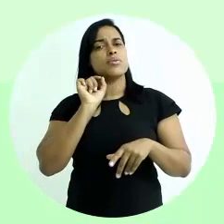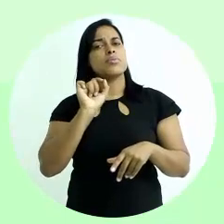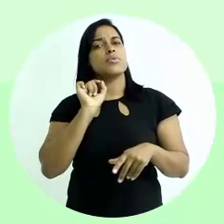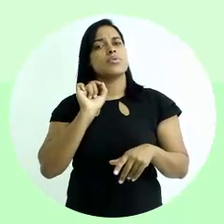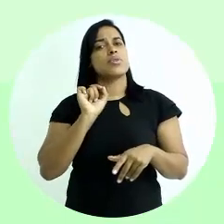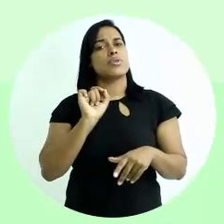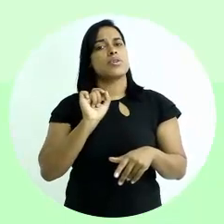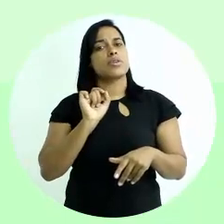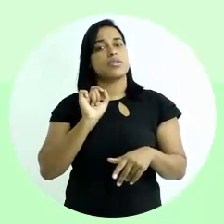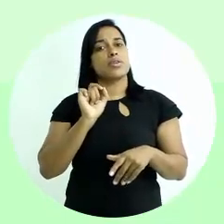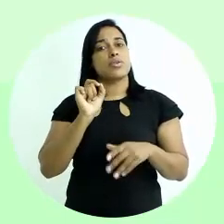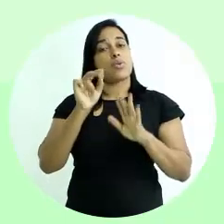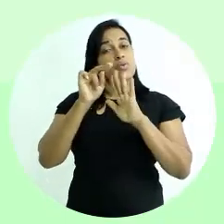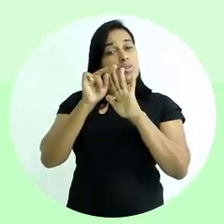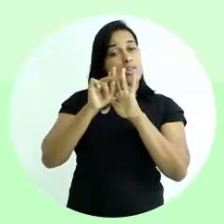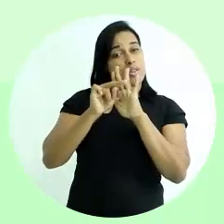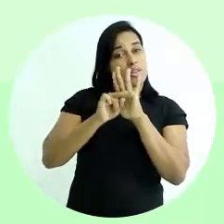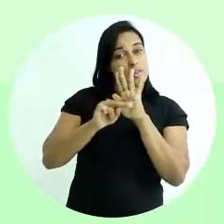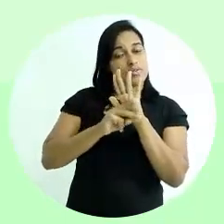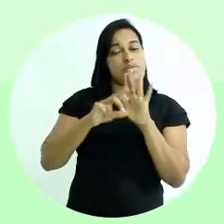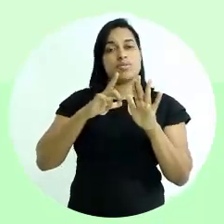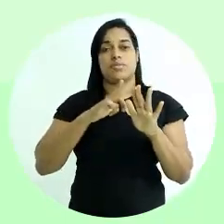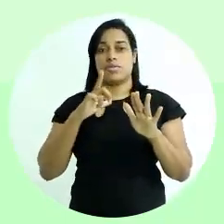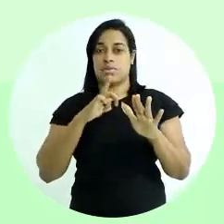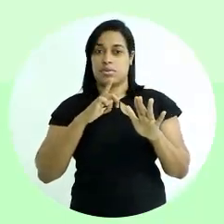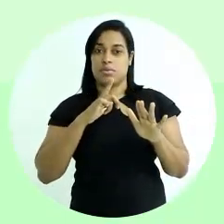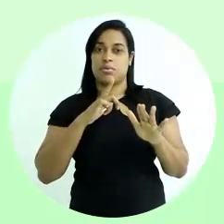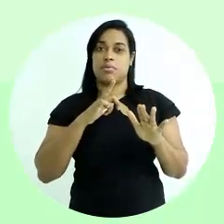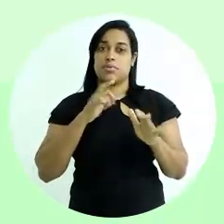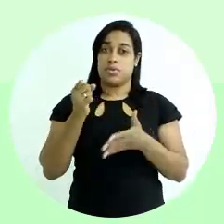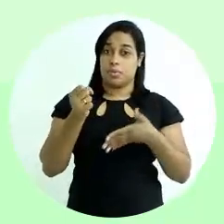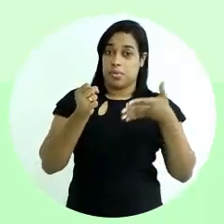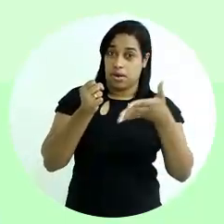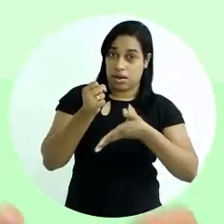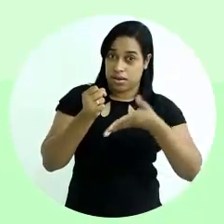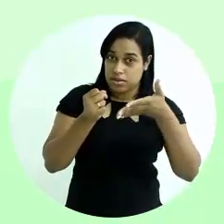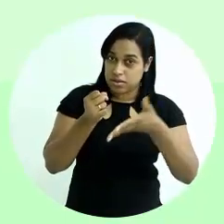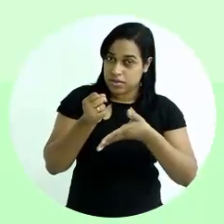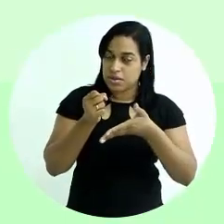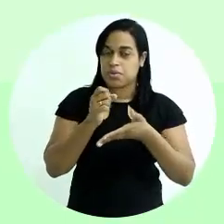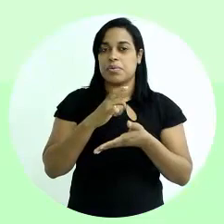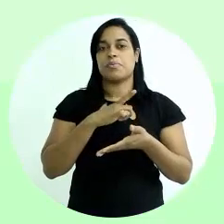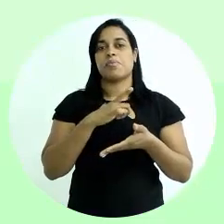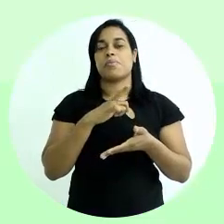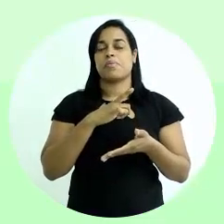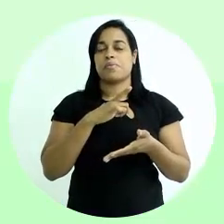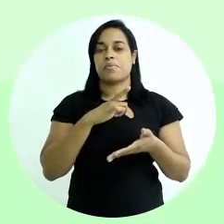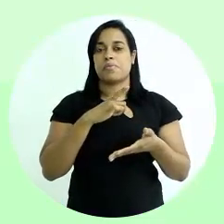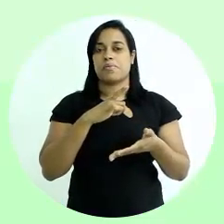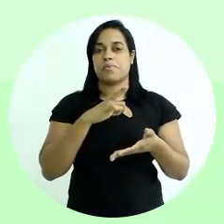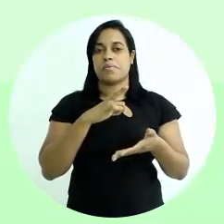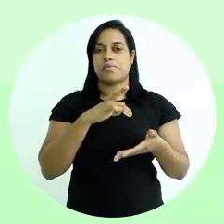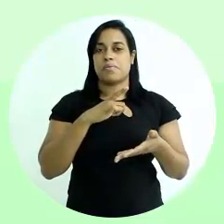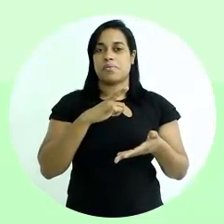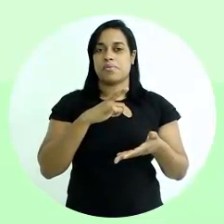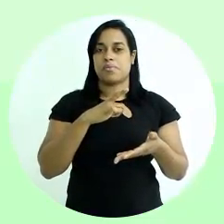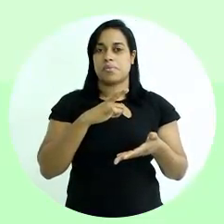verificamos é que os níveis nós temos o nível básico onde